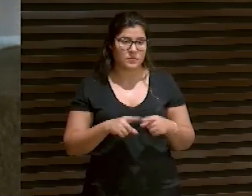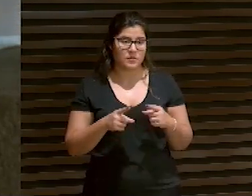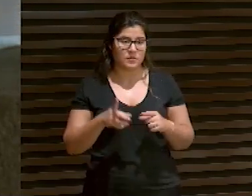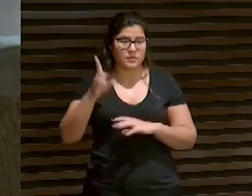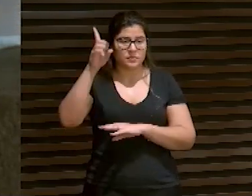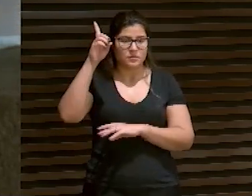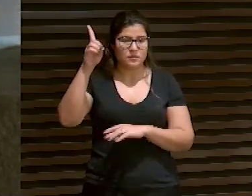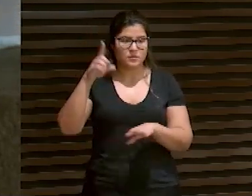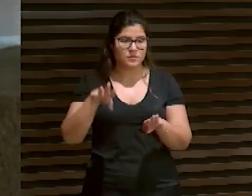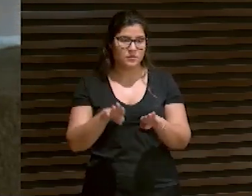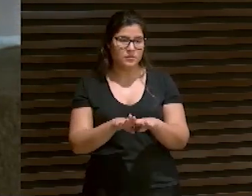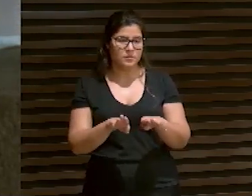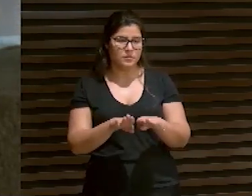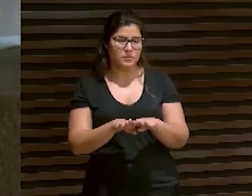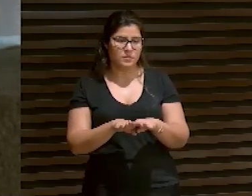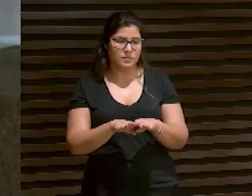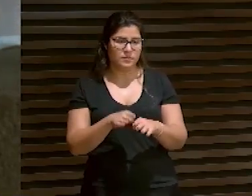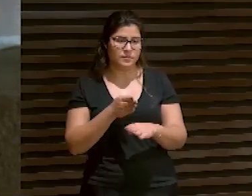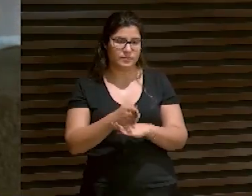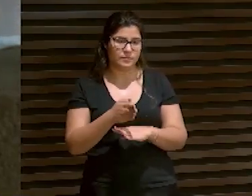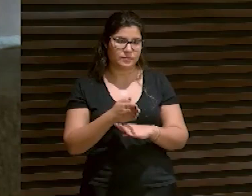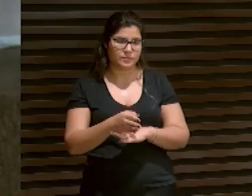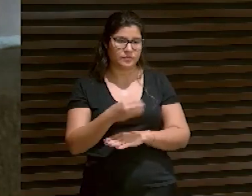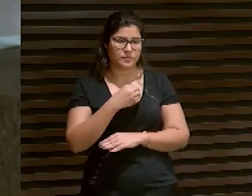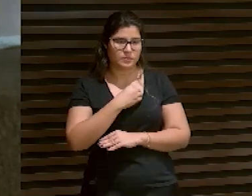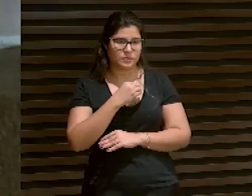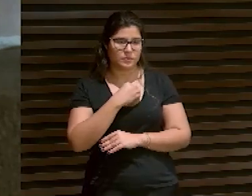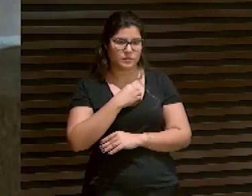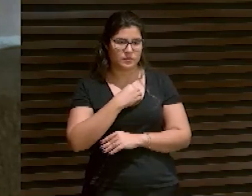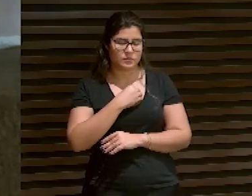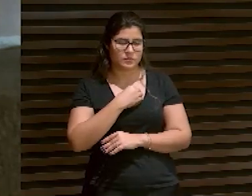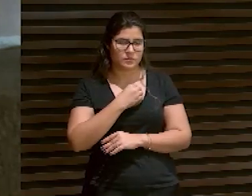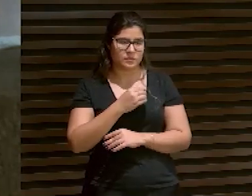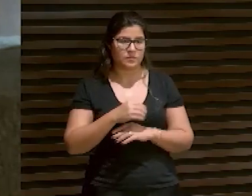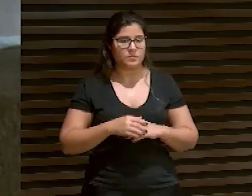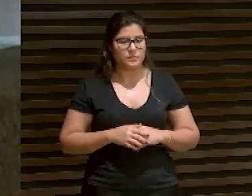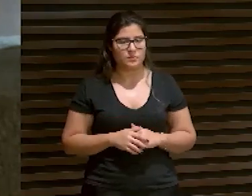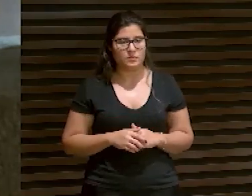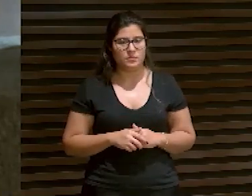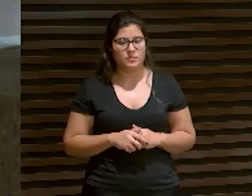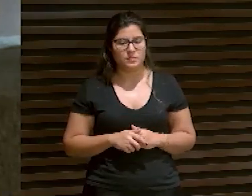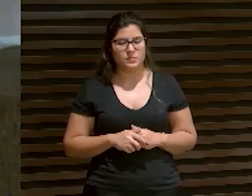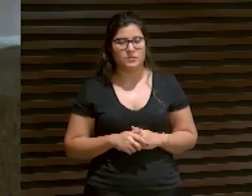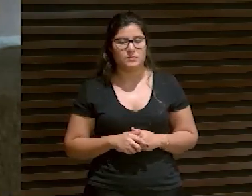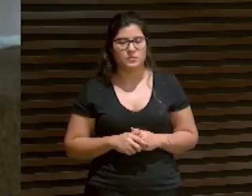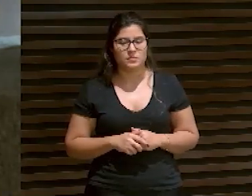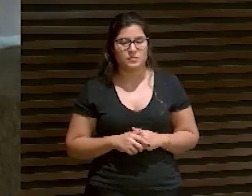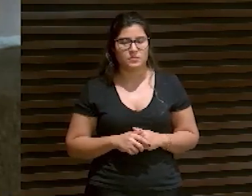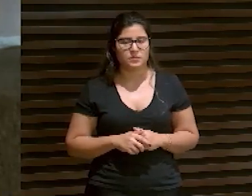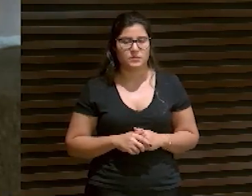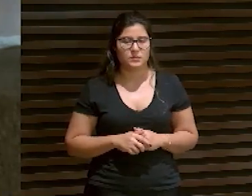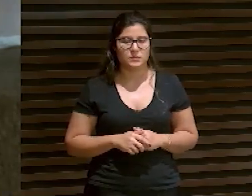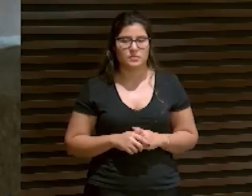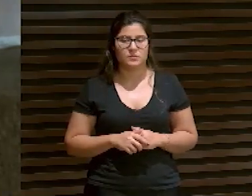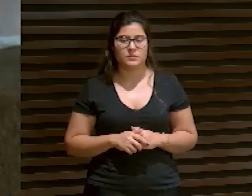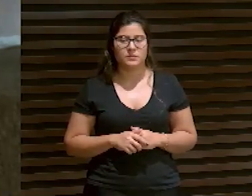Deus aparentemente pela metade, porque ele citou apenas o texto pela metade. E aqui, irmãos, eu quero